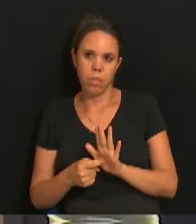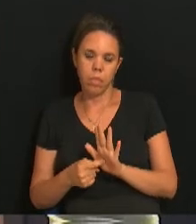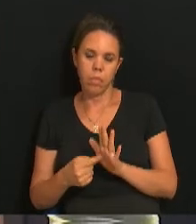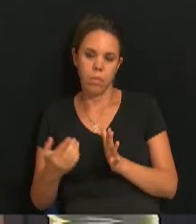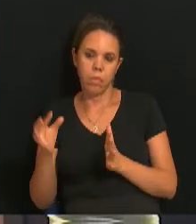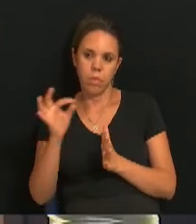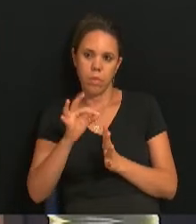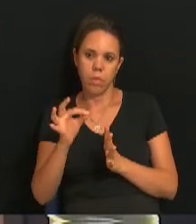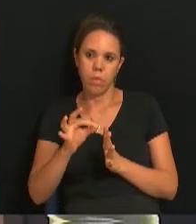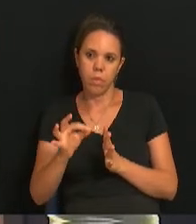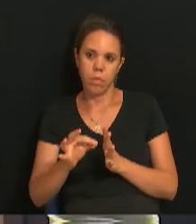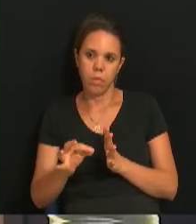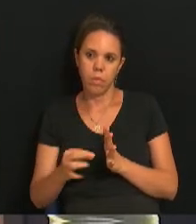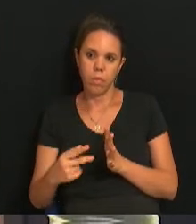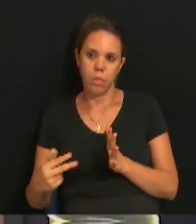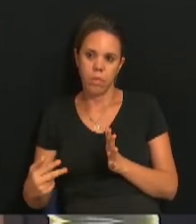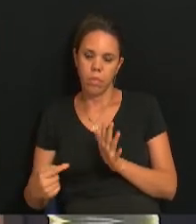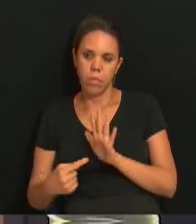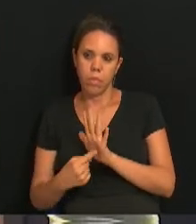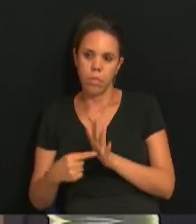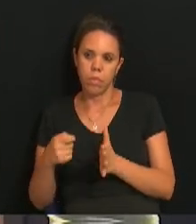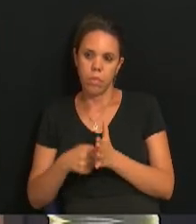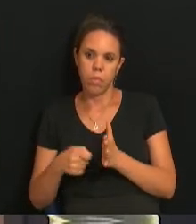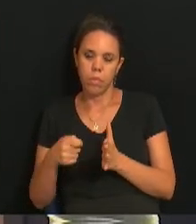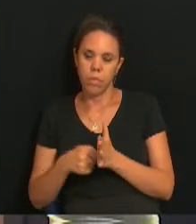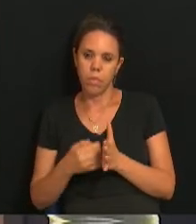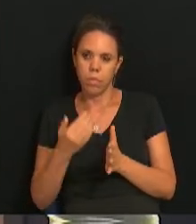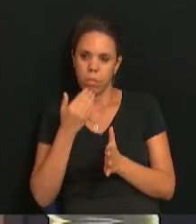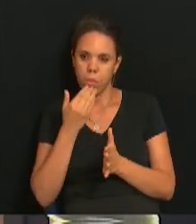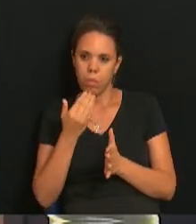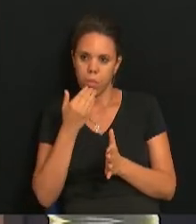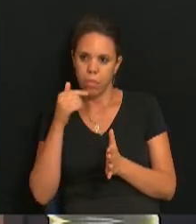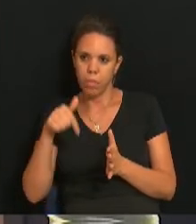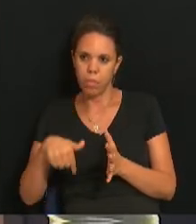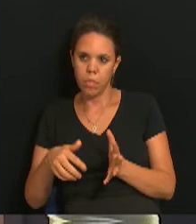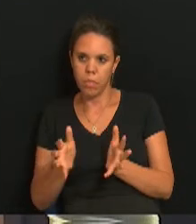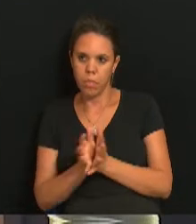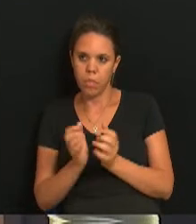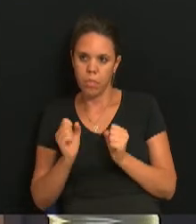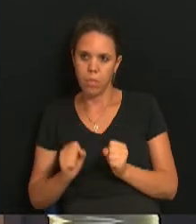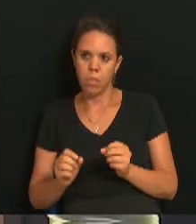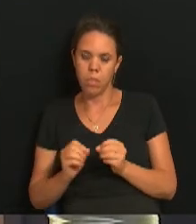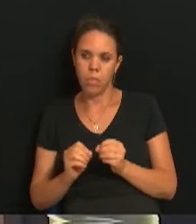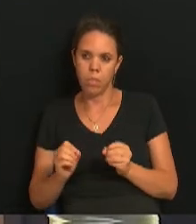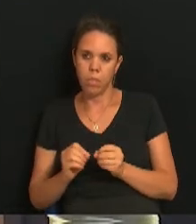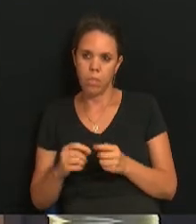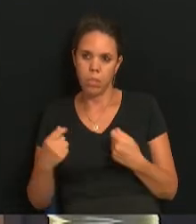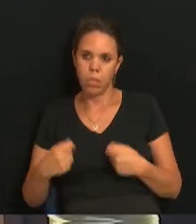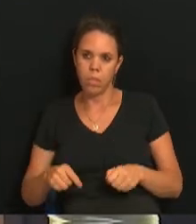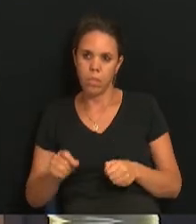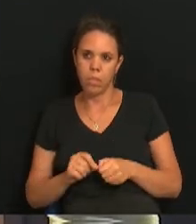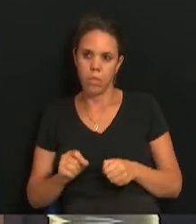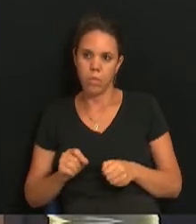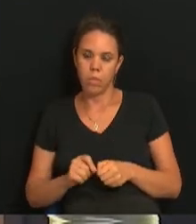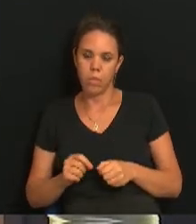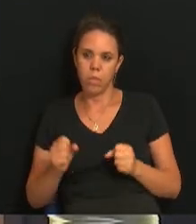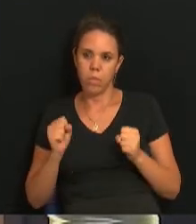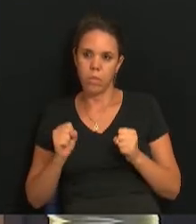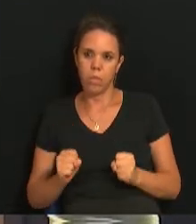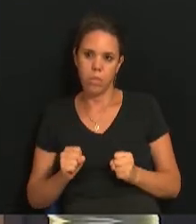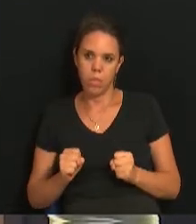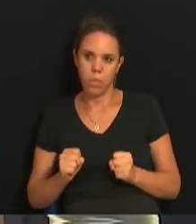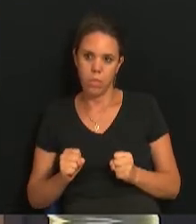os apontamentos, os encaminhamentos que essa comissão pode fazer ou tem que fazer para poder